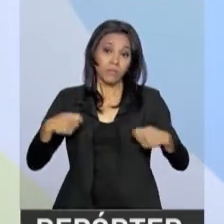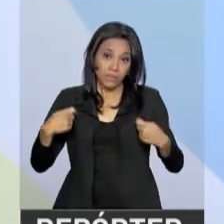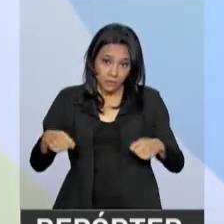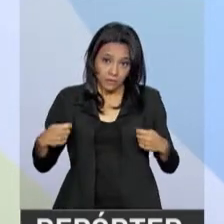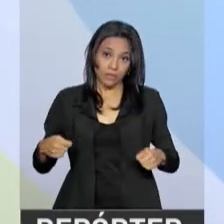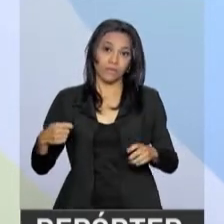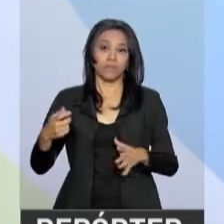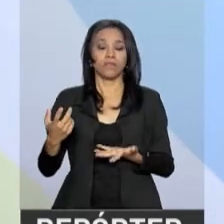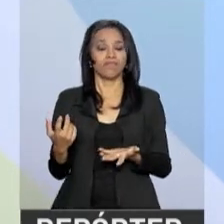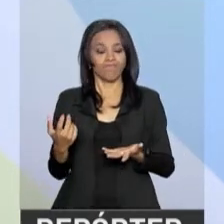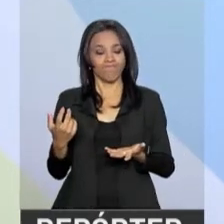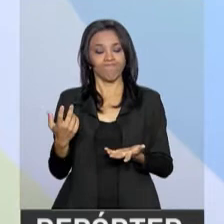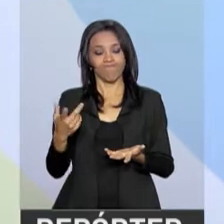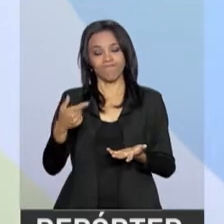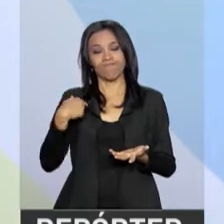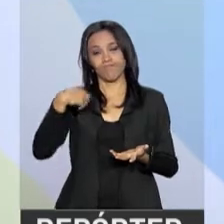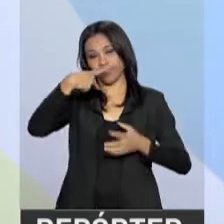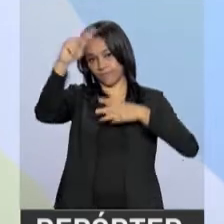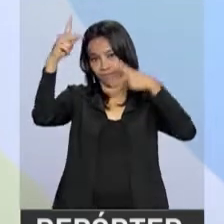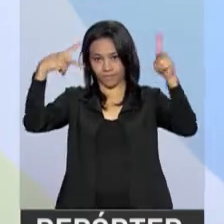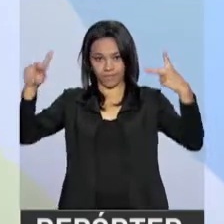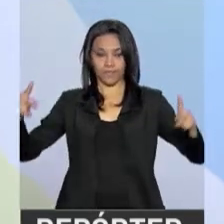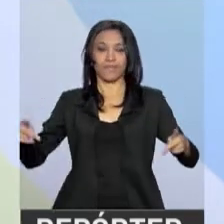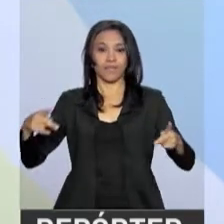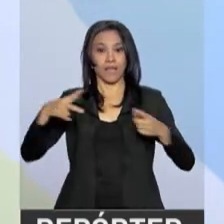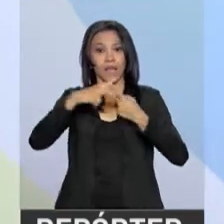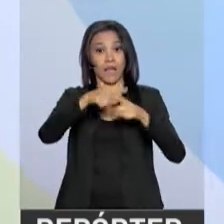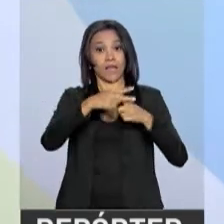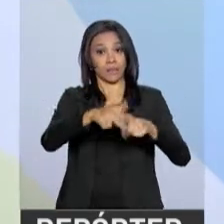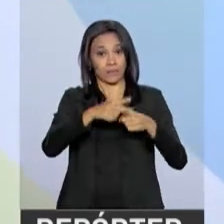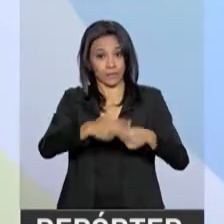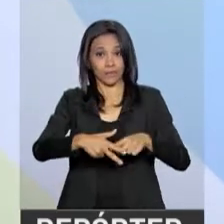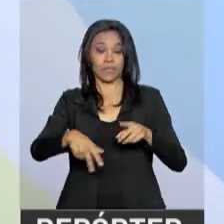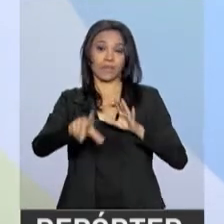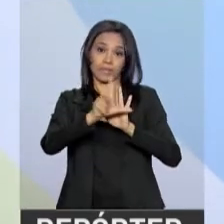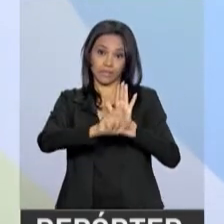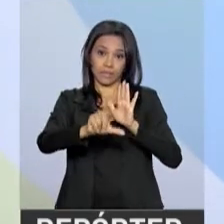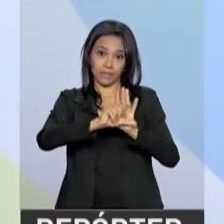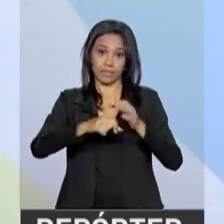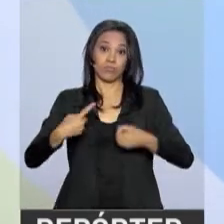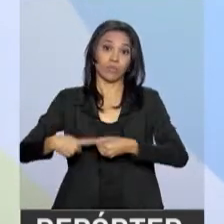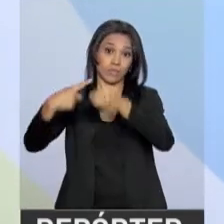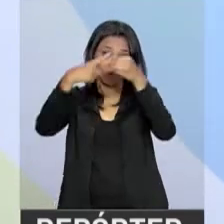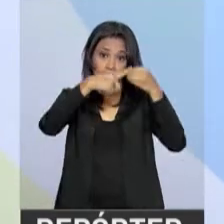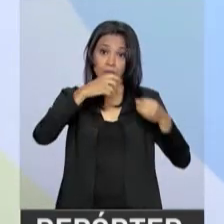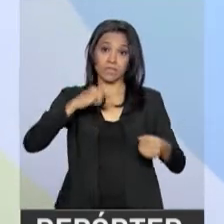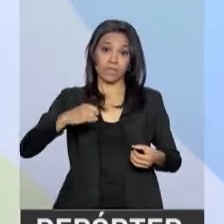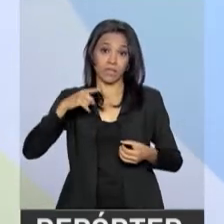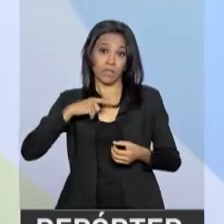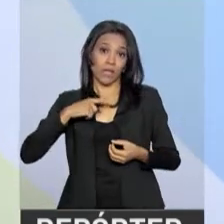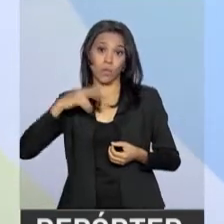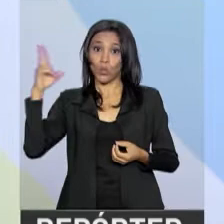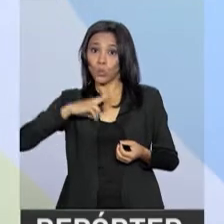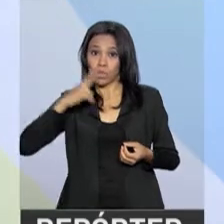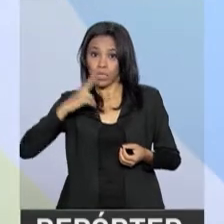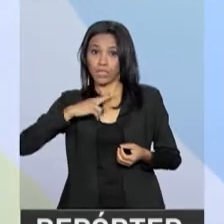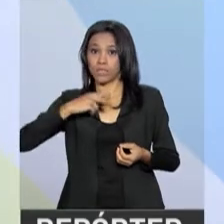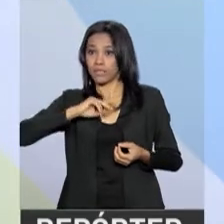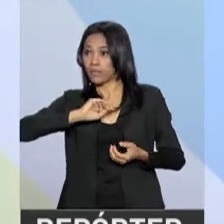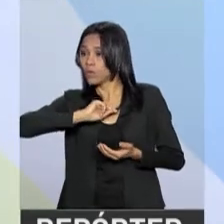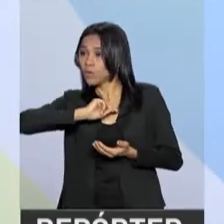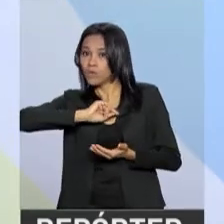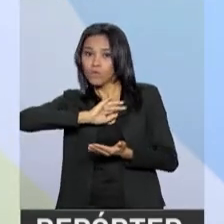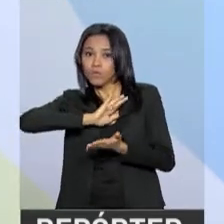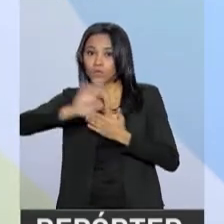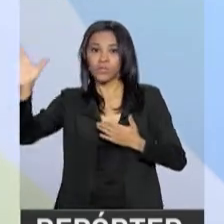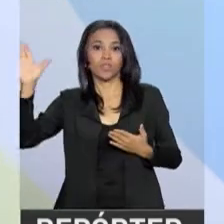legislação da municipalidade atualizada. Se existe a saída de emergência atual, se existe todos, né, os